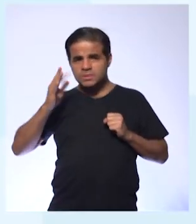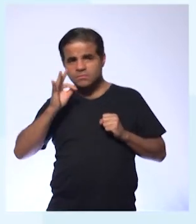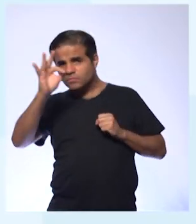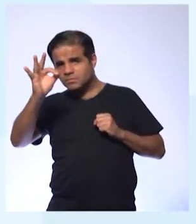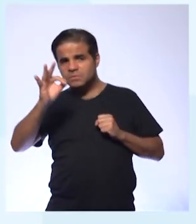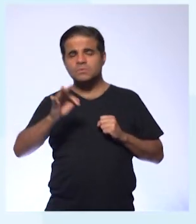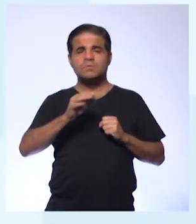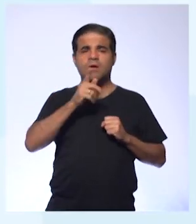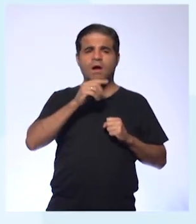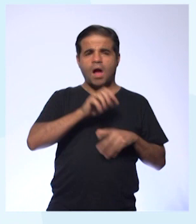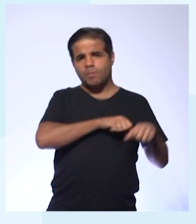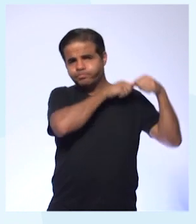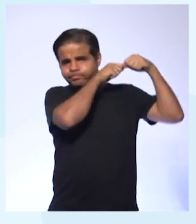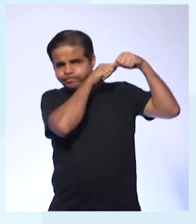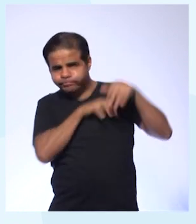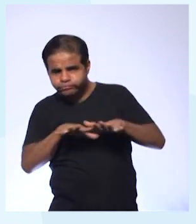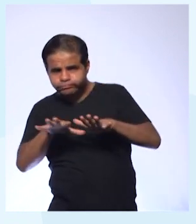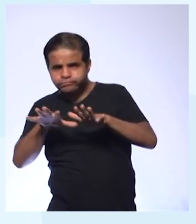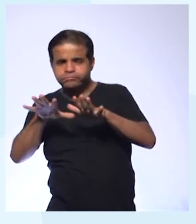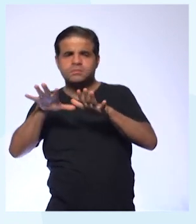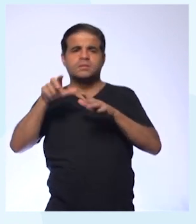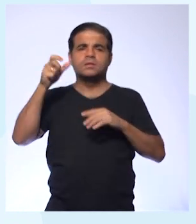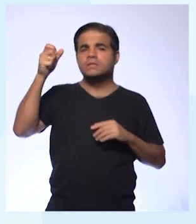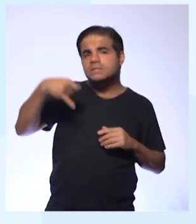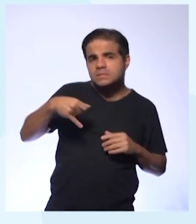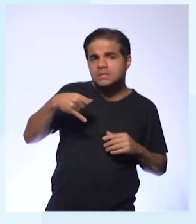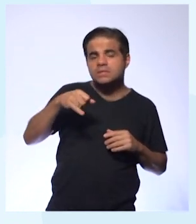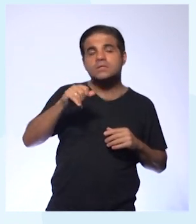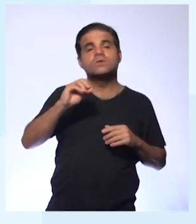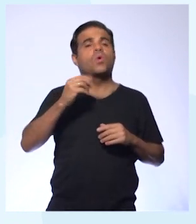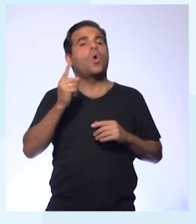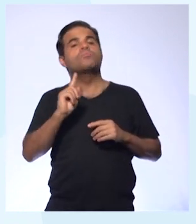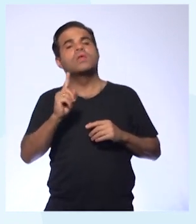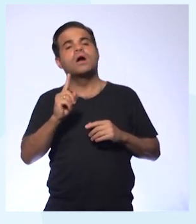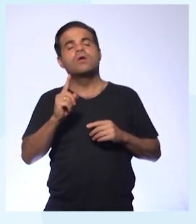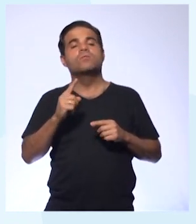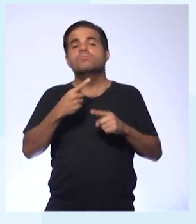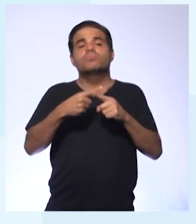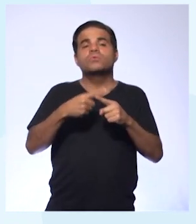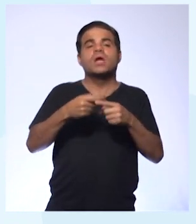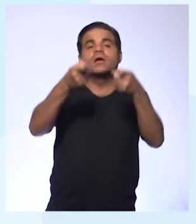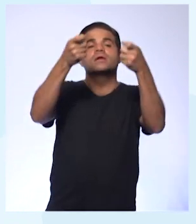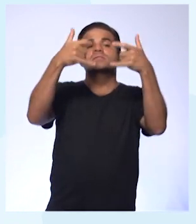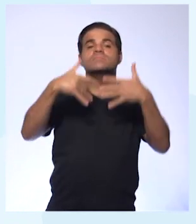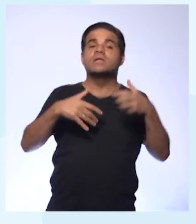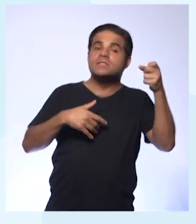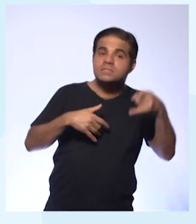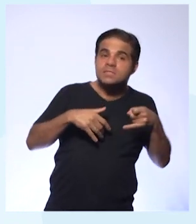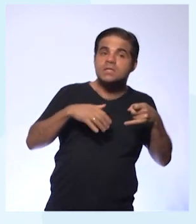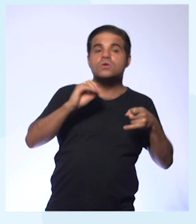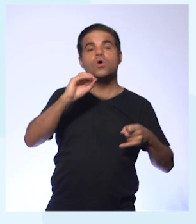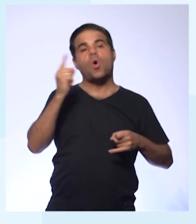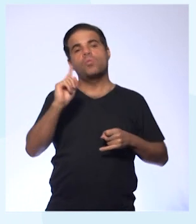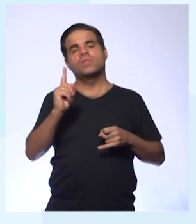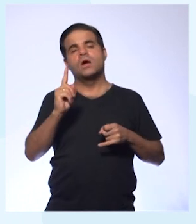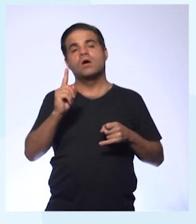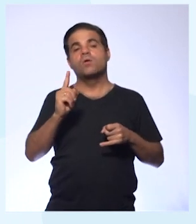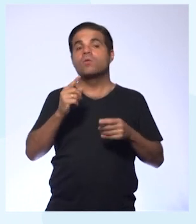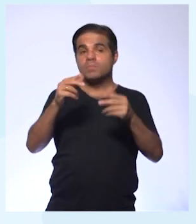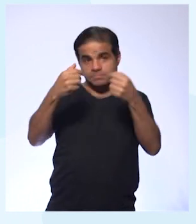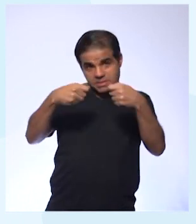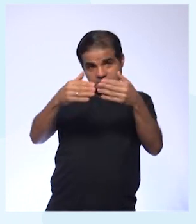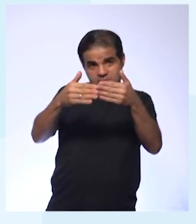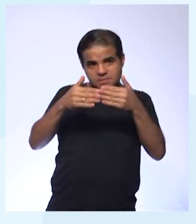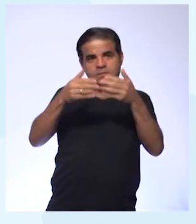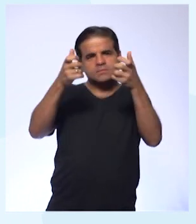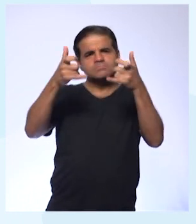um tsunami? Se você acha que sim ou que não, justifique a sua resposta. Quantos minutos, professor Antônio?